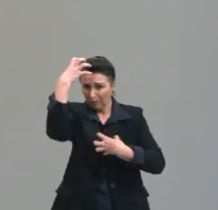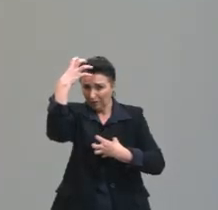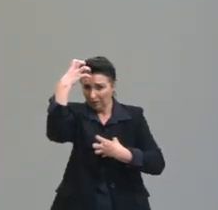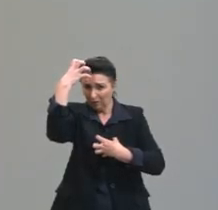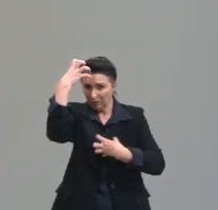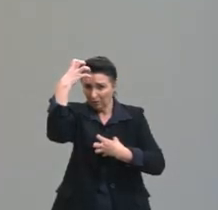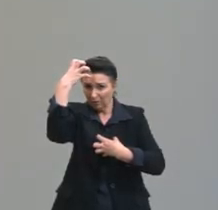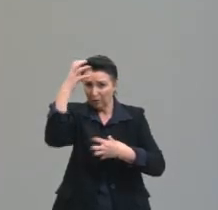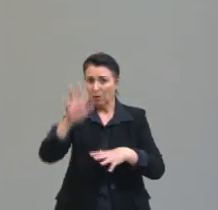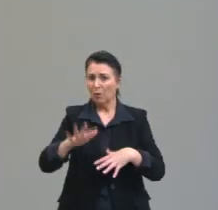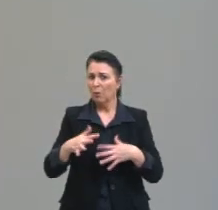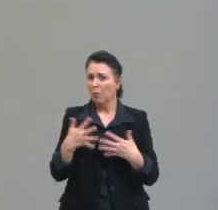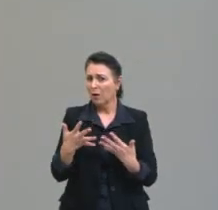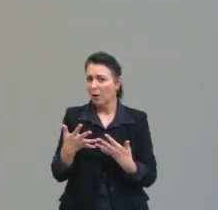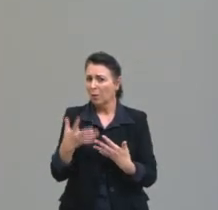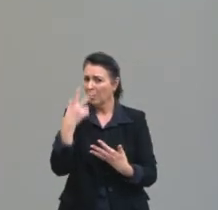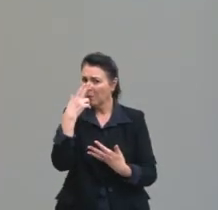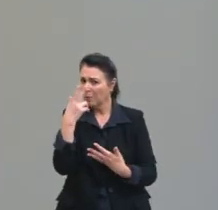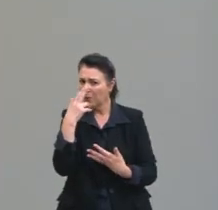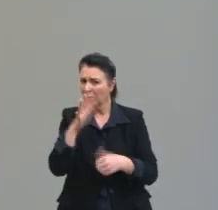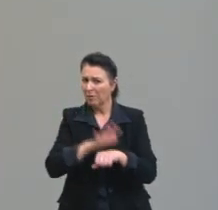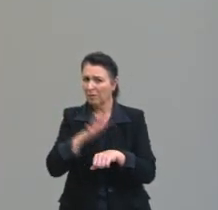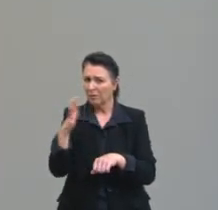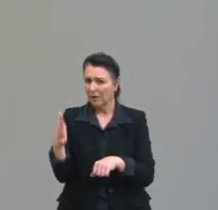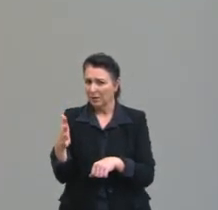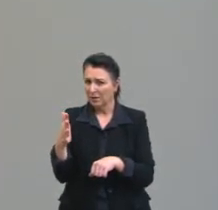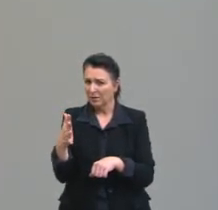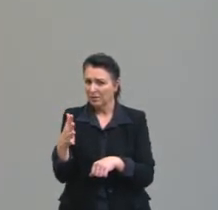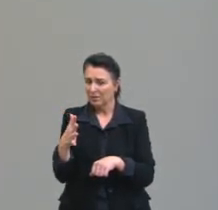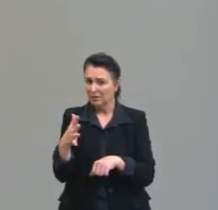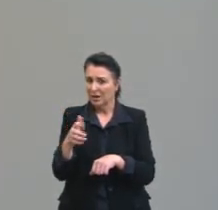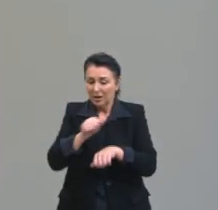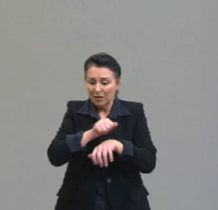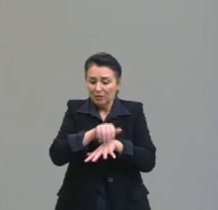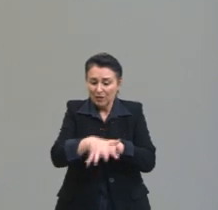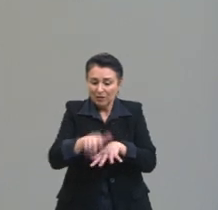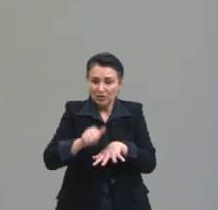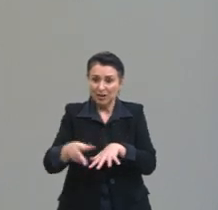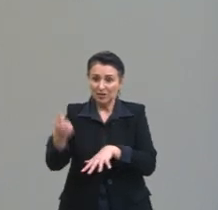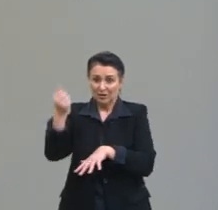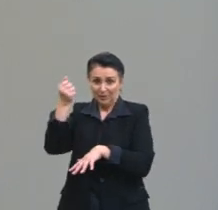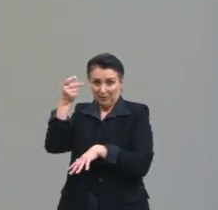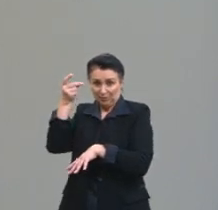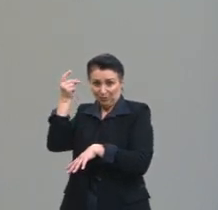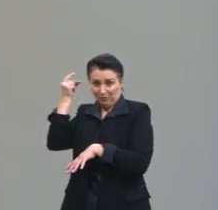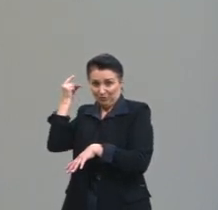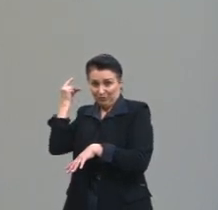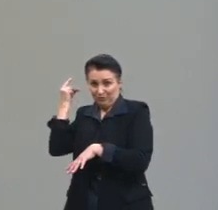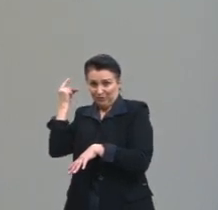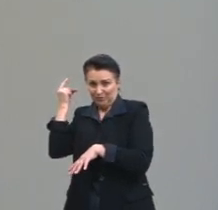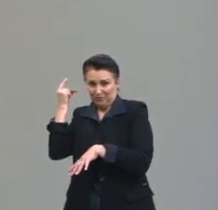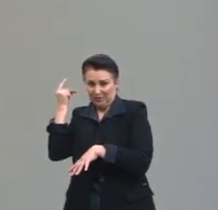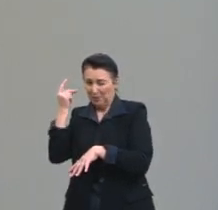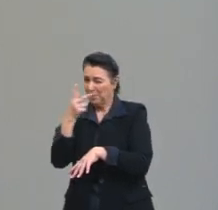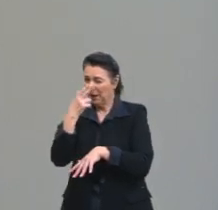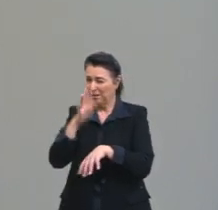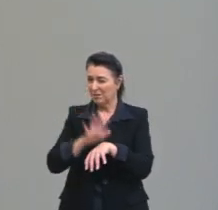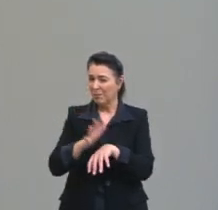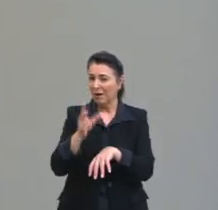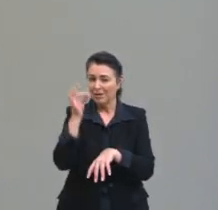papagaio papagaio é mais próximo filogeneticamente do rato